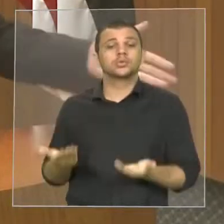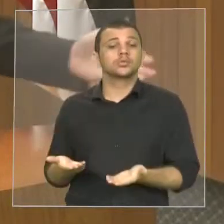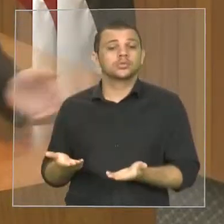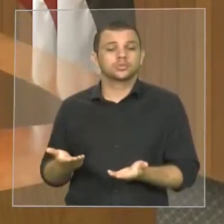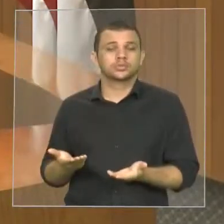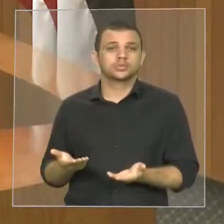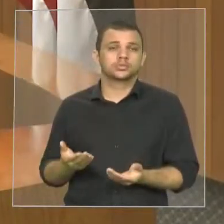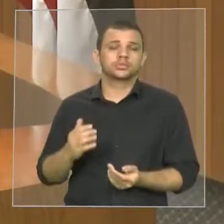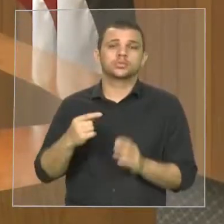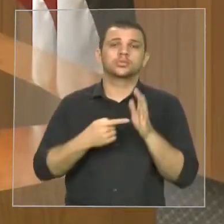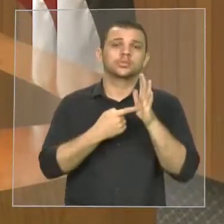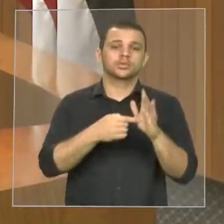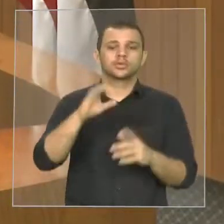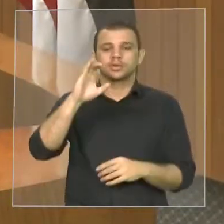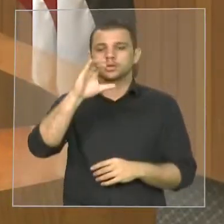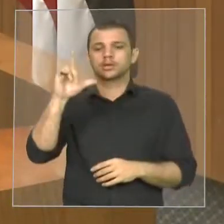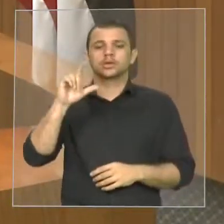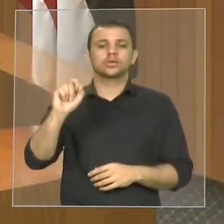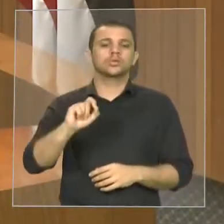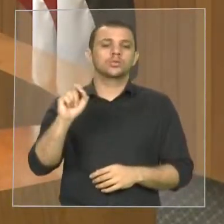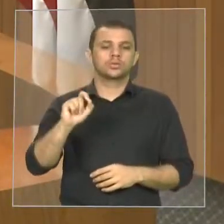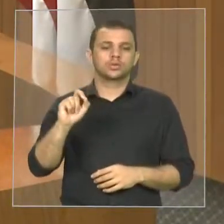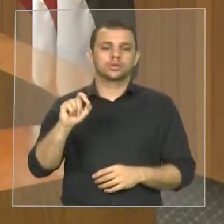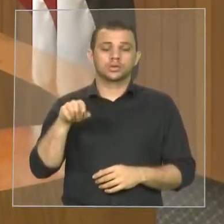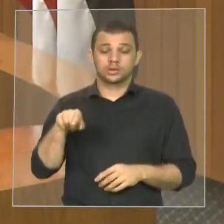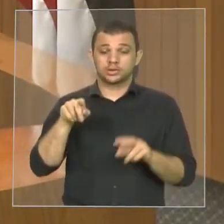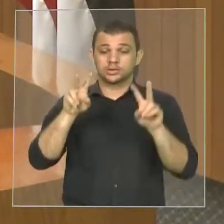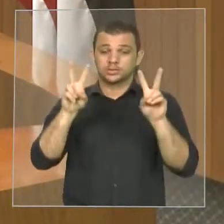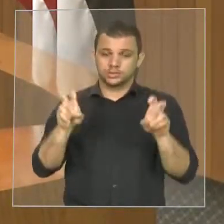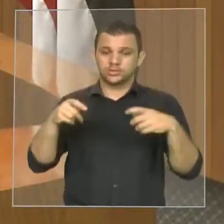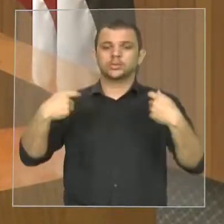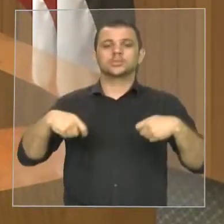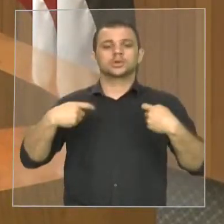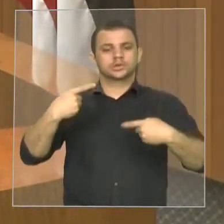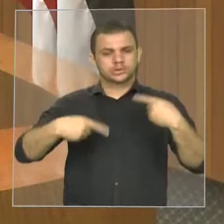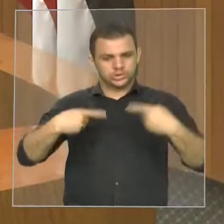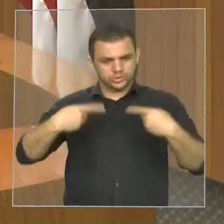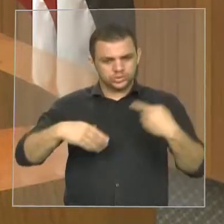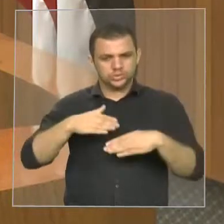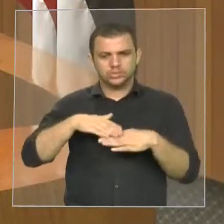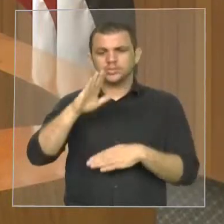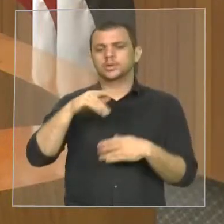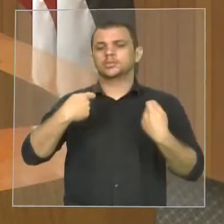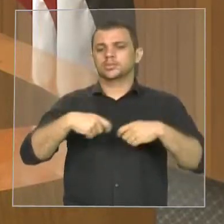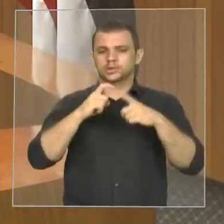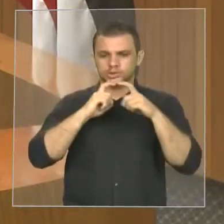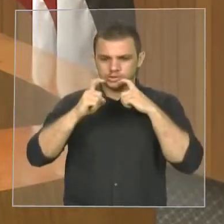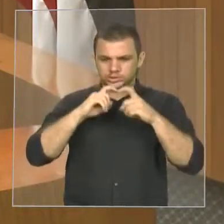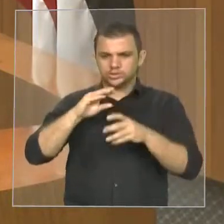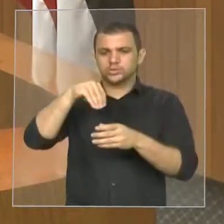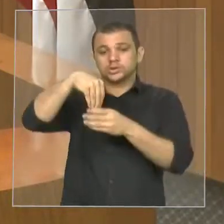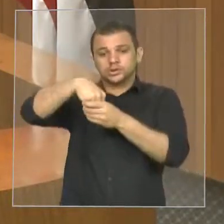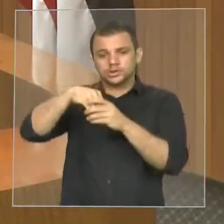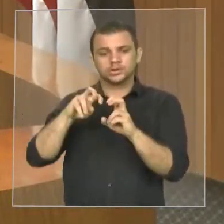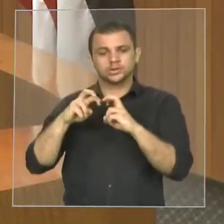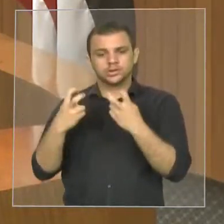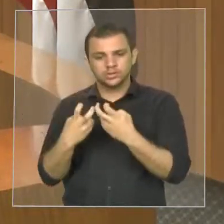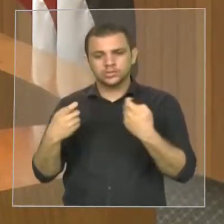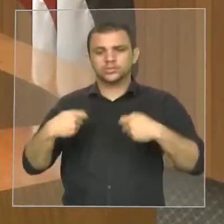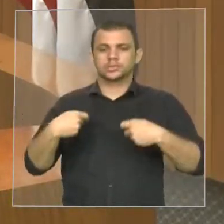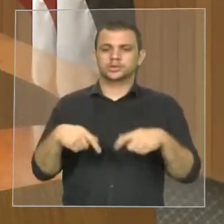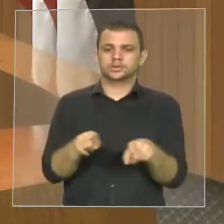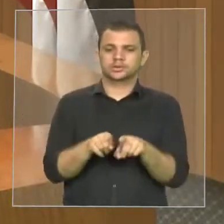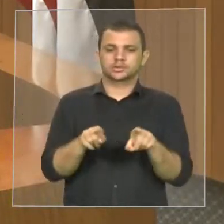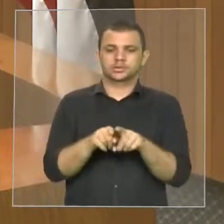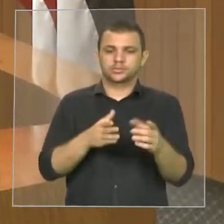mais clara demonstração que esse assunto precisa ser discutido, precisa tramitar nas comissões, precisa passar